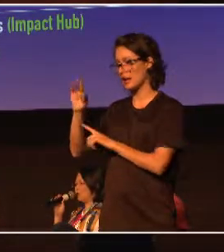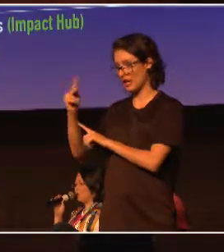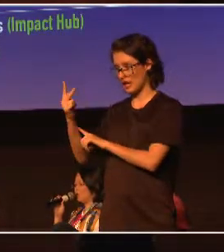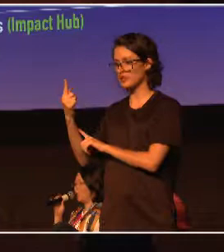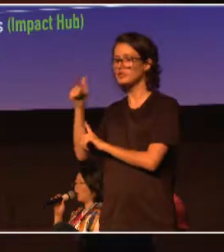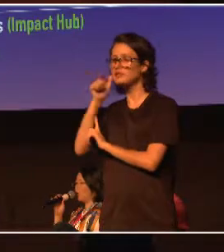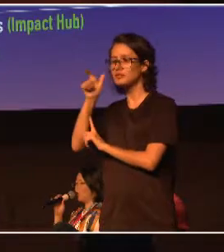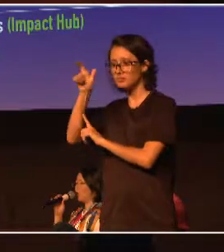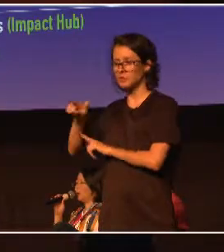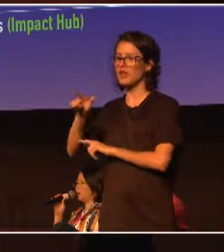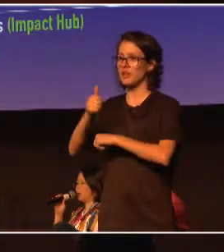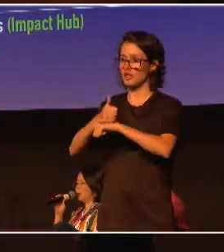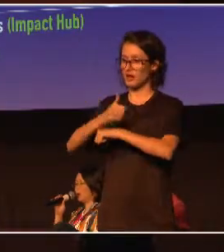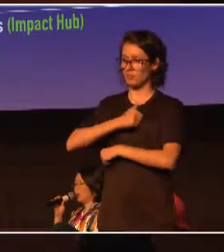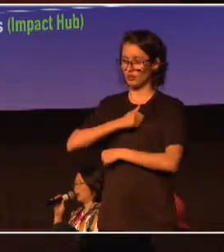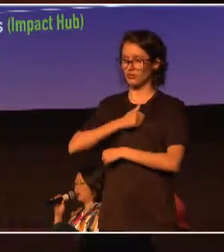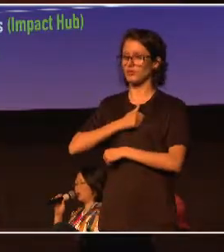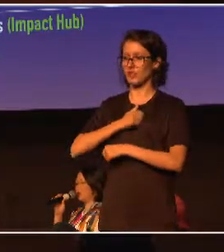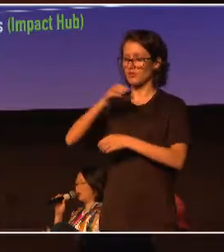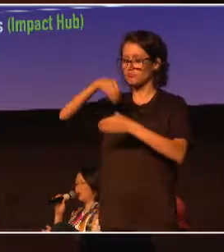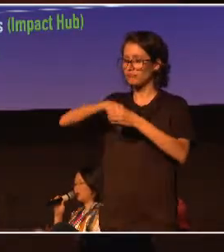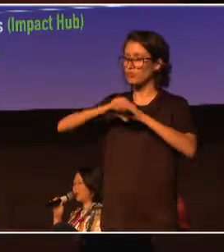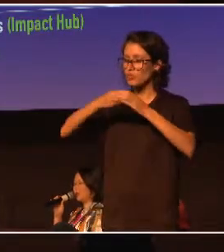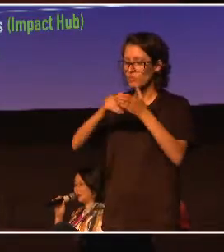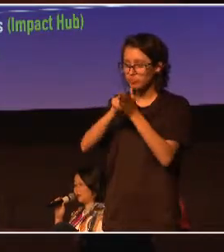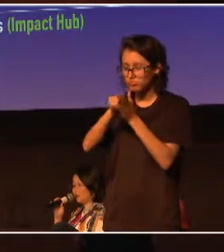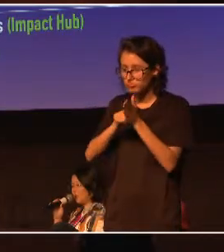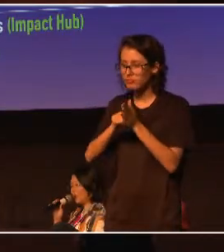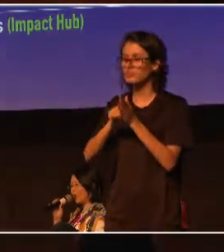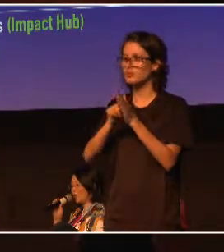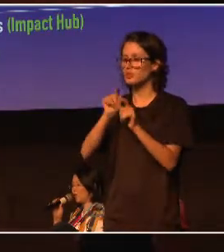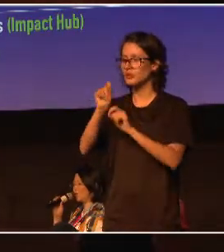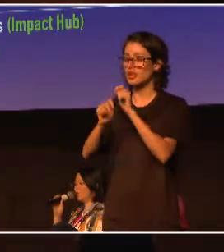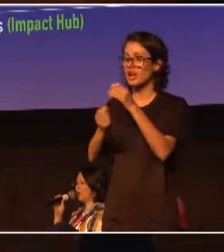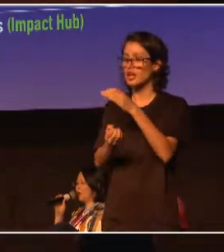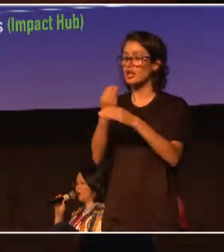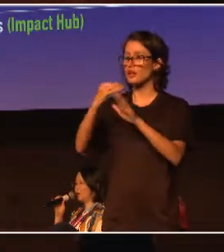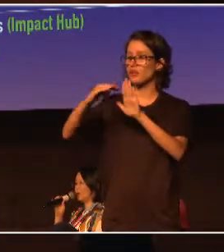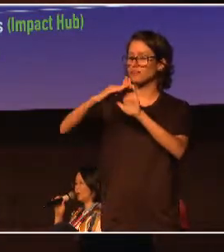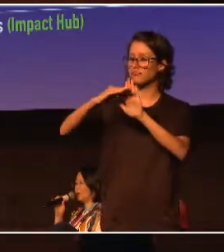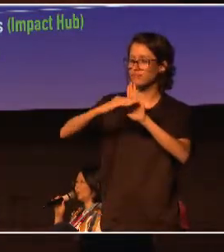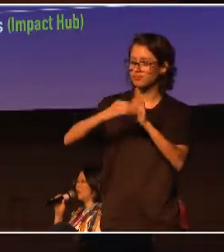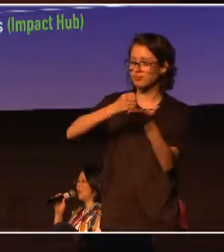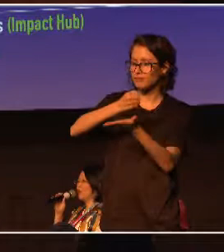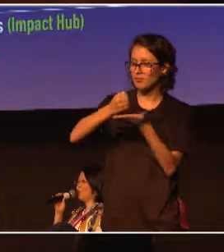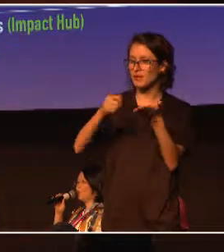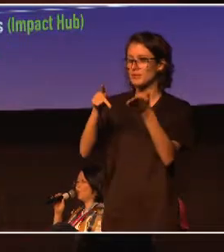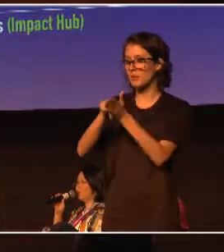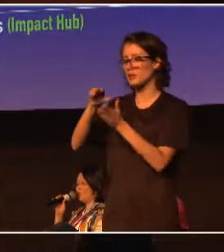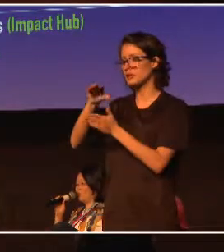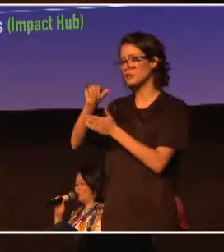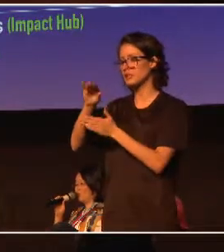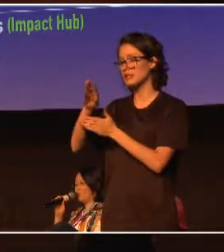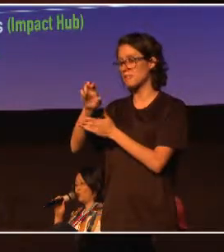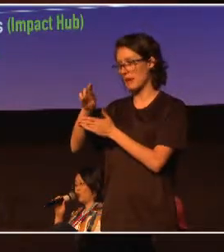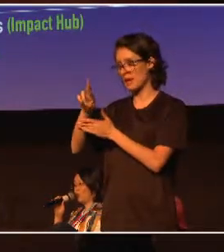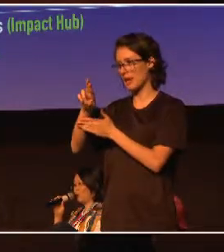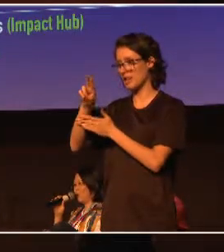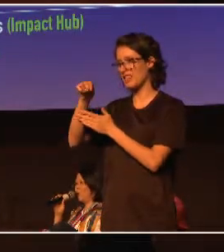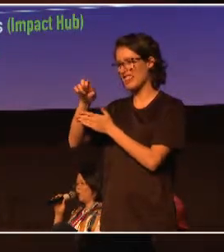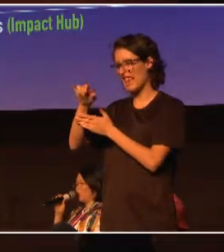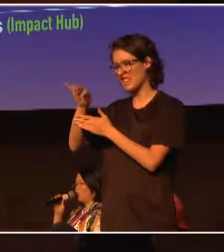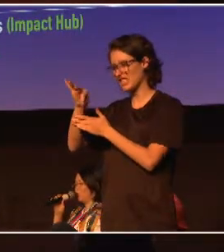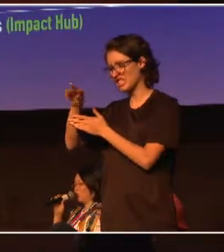mulheres que integrou o time de pesquisadores que definiu as bases da cibernética. E ela fala assim: nunca duvide que um